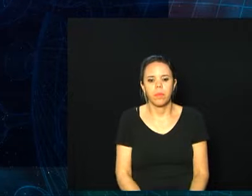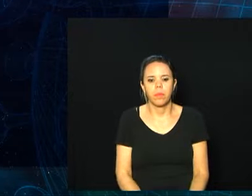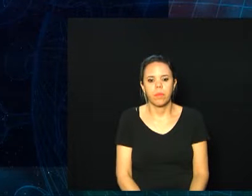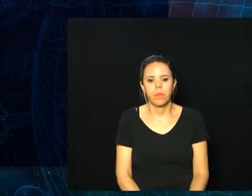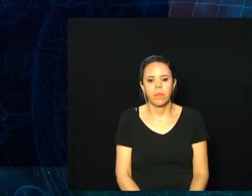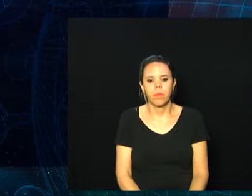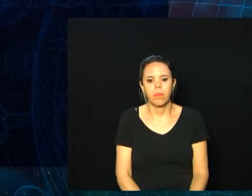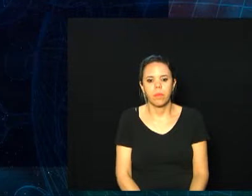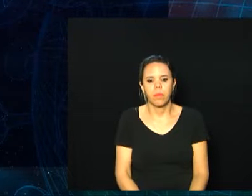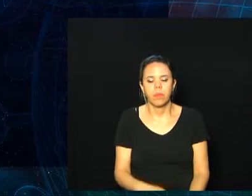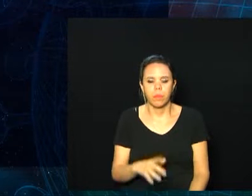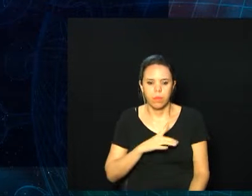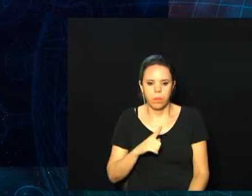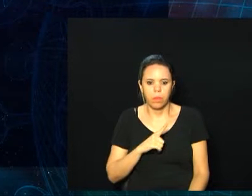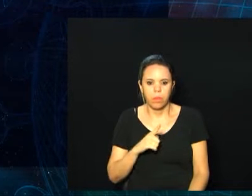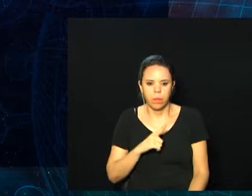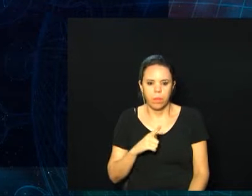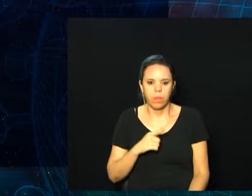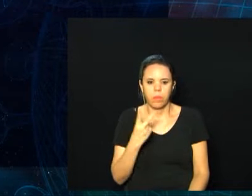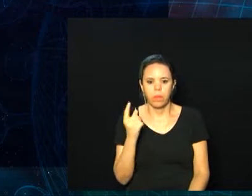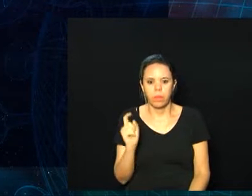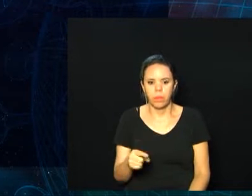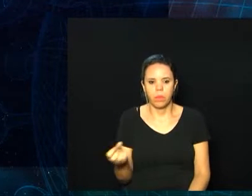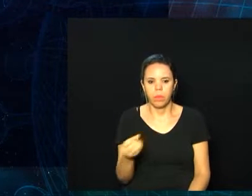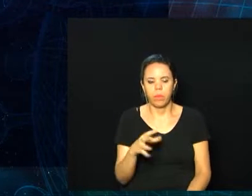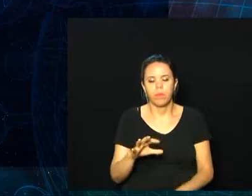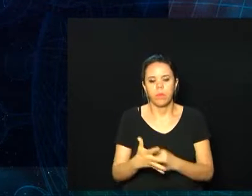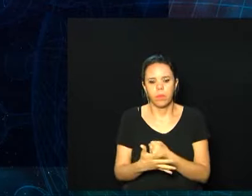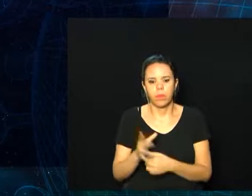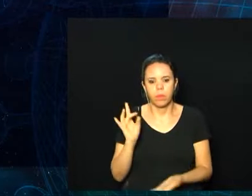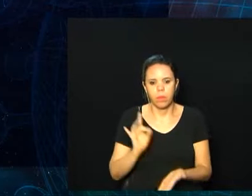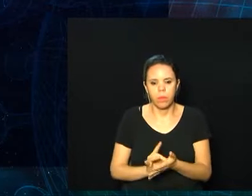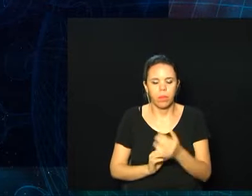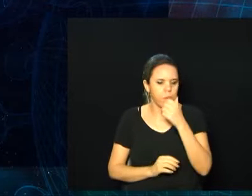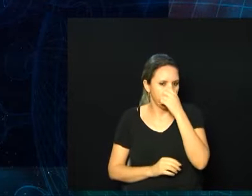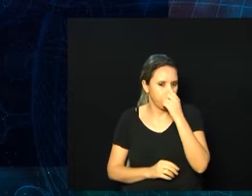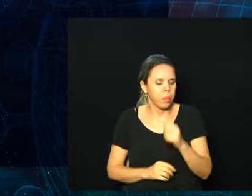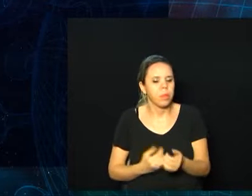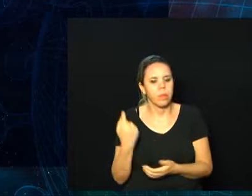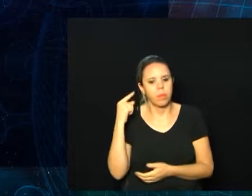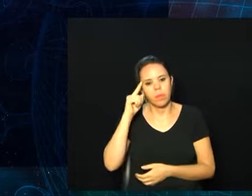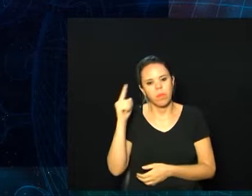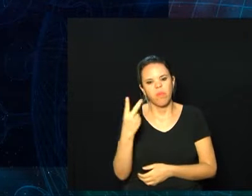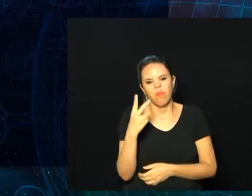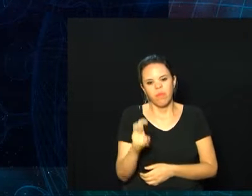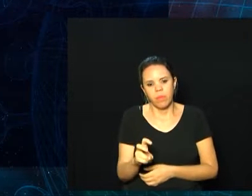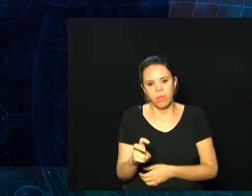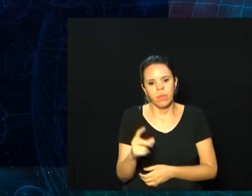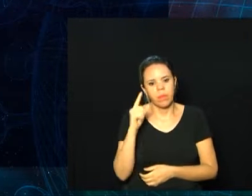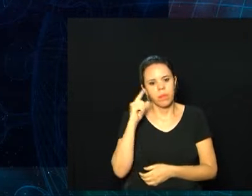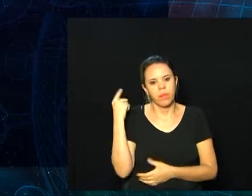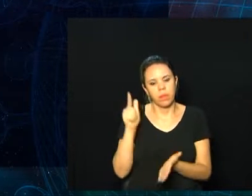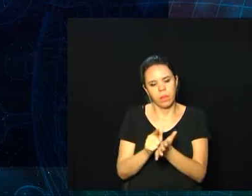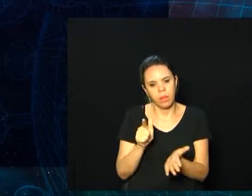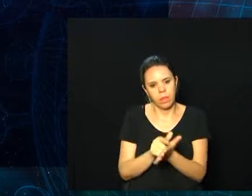146.543 casos. Nós tivemos aí 21 novos casos confirmados desde o último dia 25, que foi o último